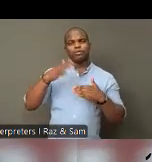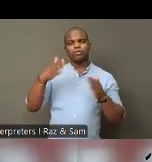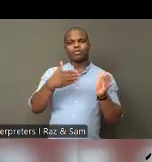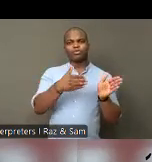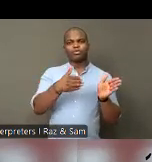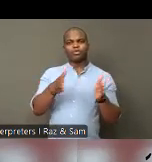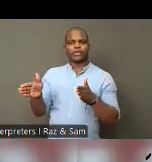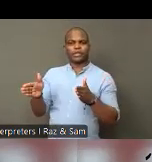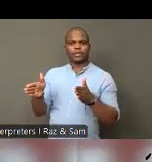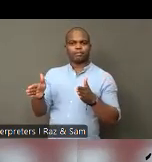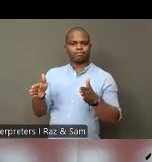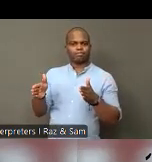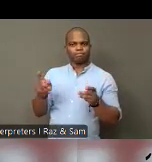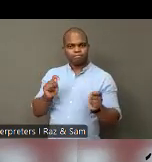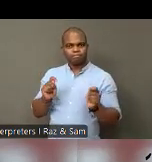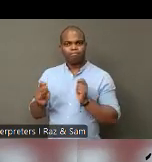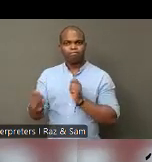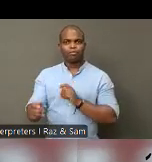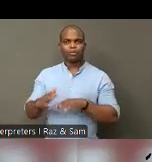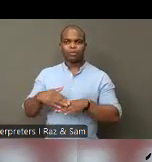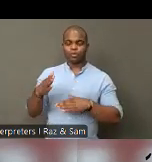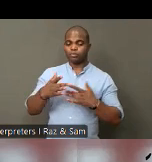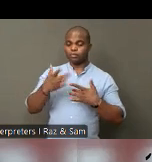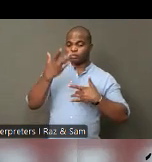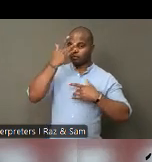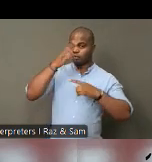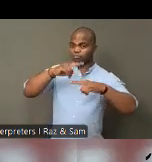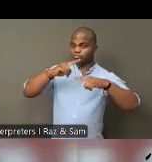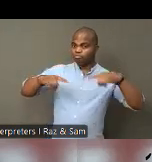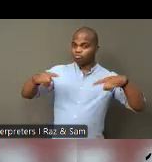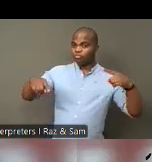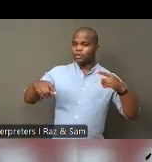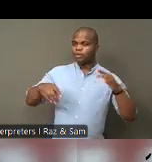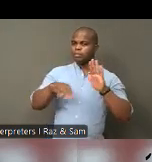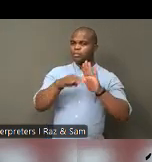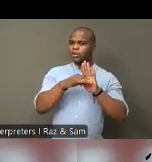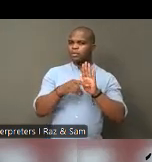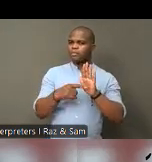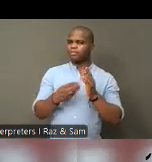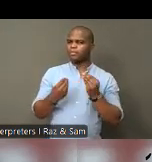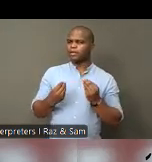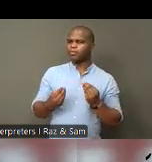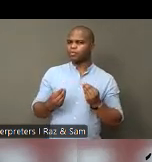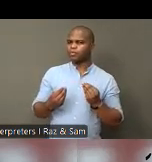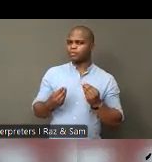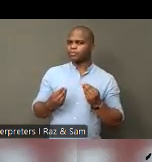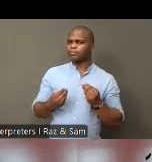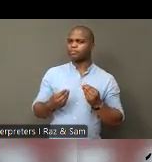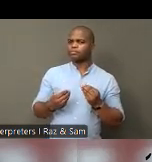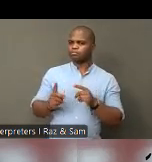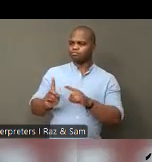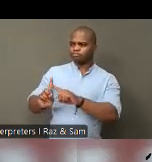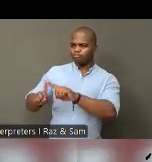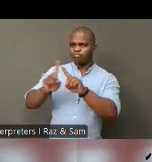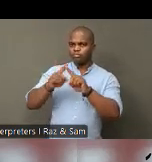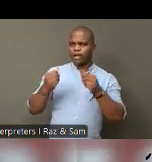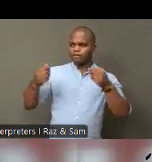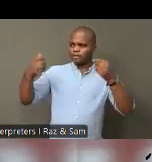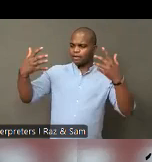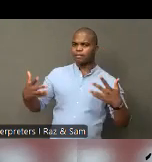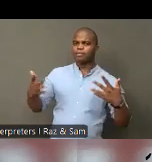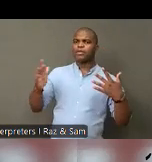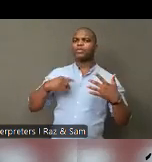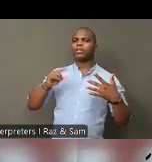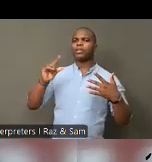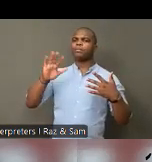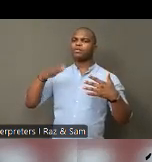queremos integrar todos esses serviços nos atendimentos de saúde primários. Próximo slide, por